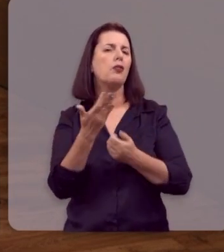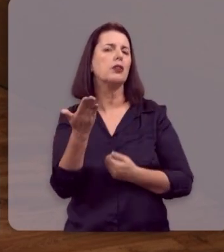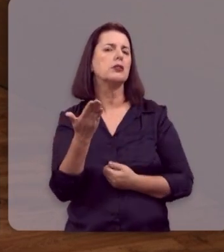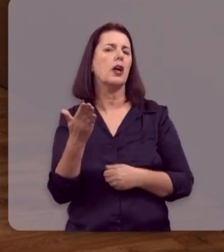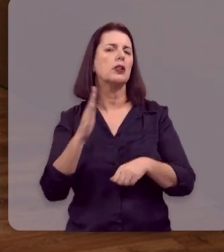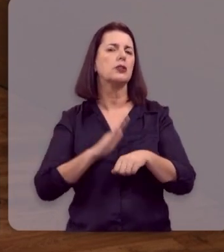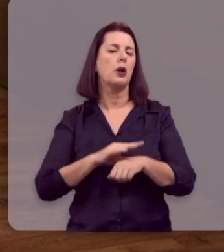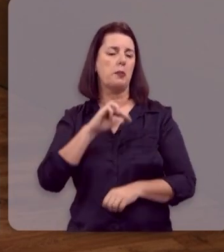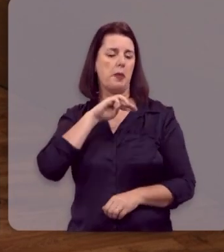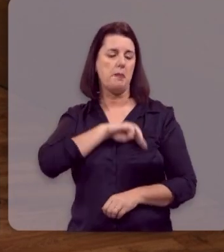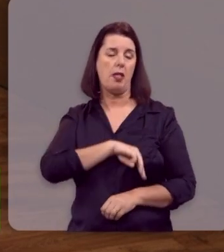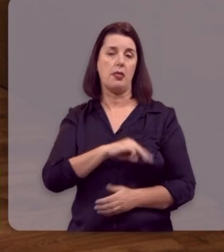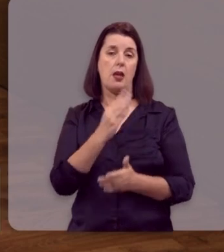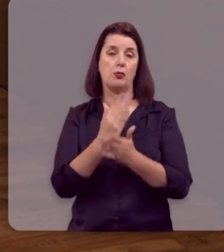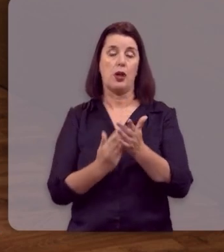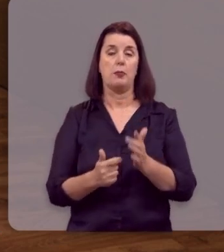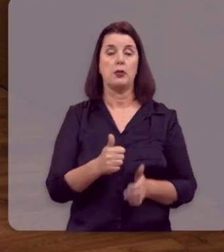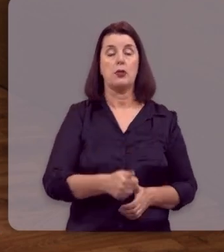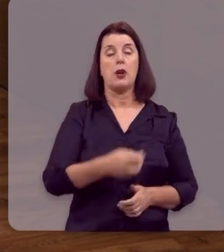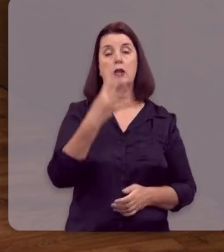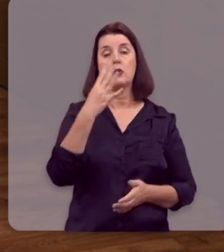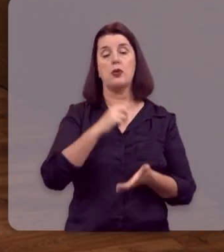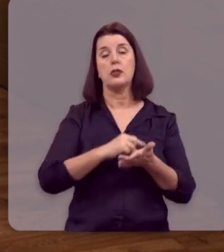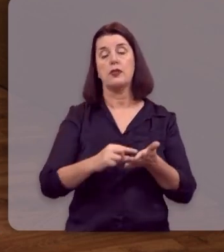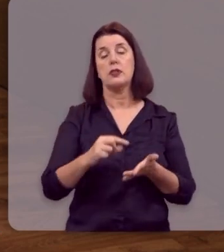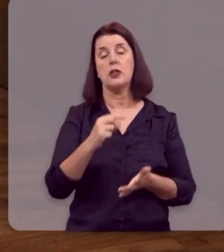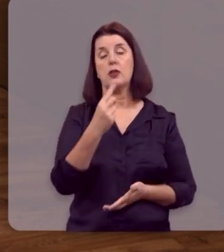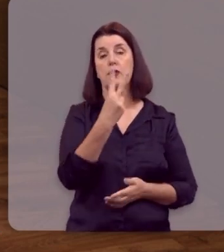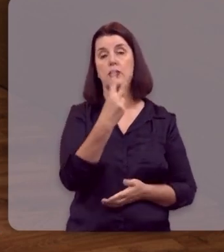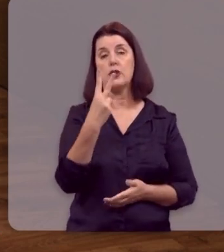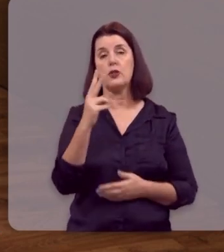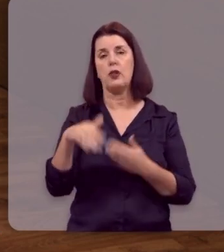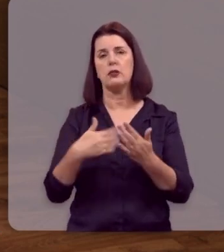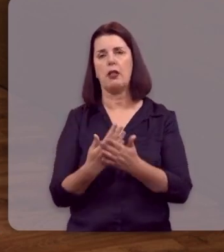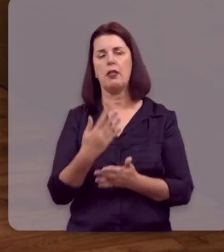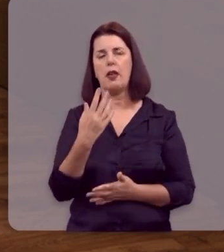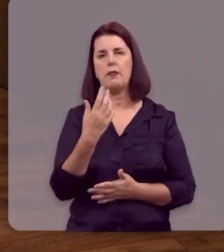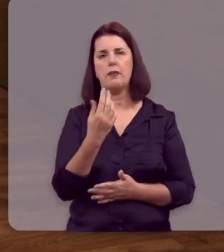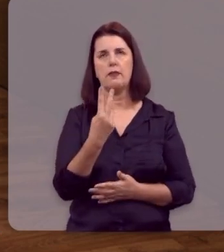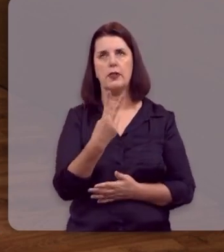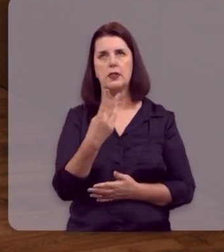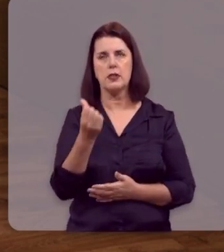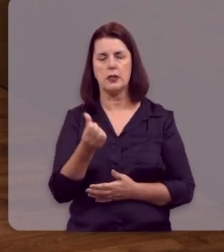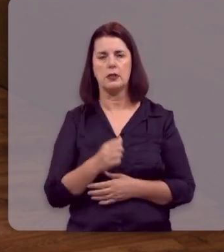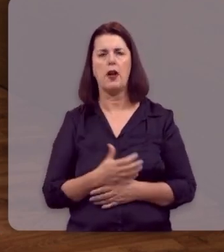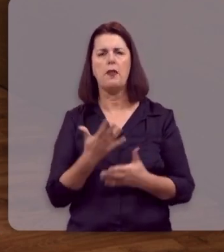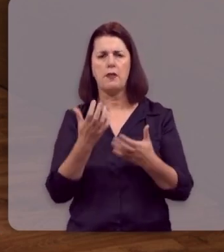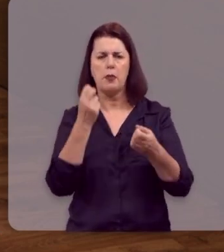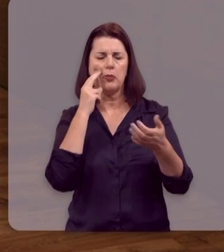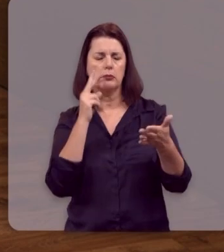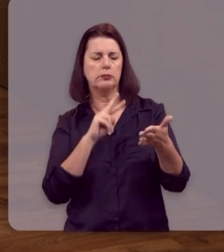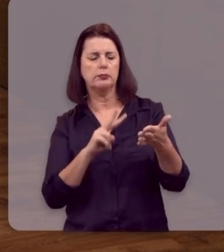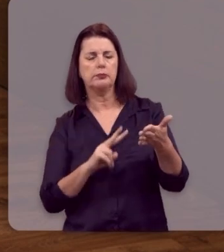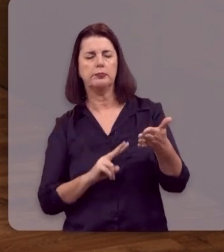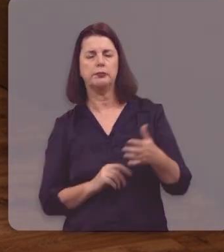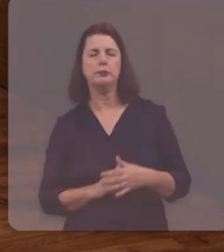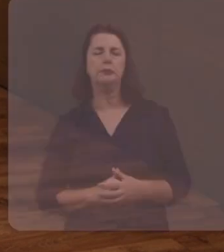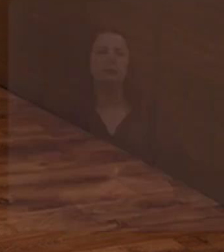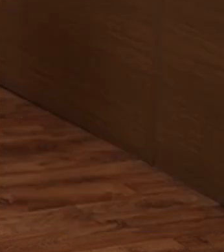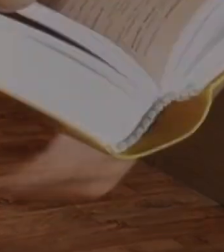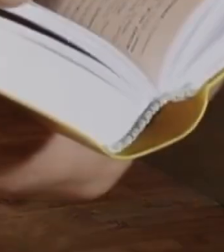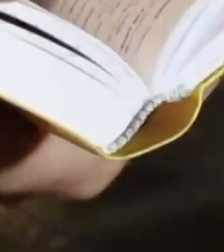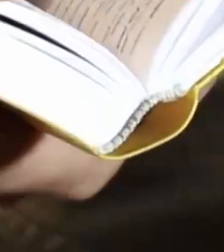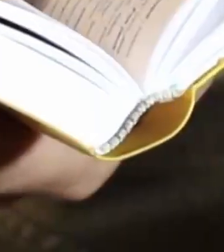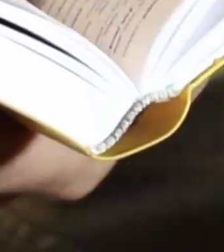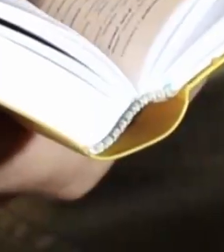luz de Mateus 14, 22 a 26. Vamos ouvir a leitura deste texto.